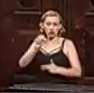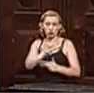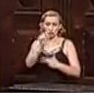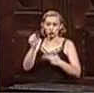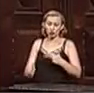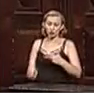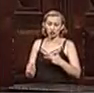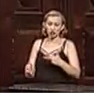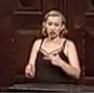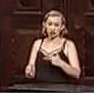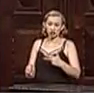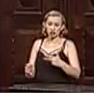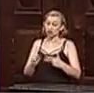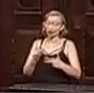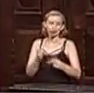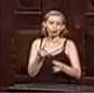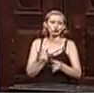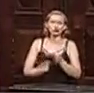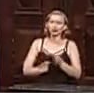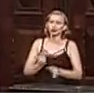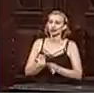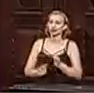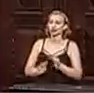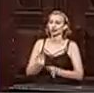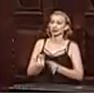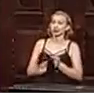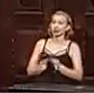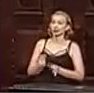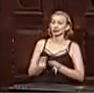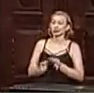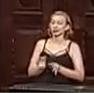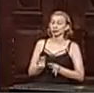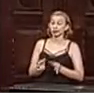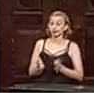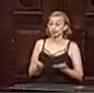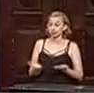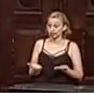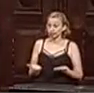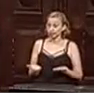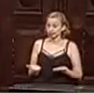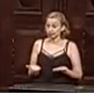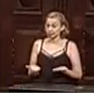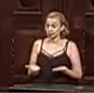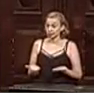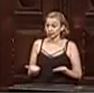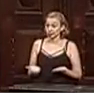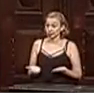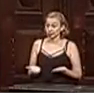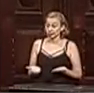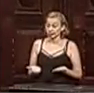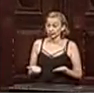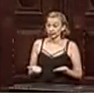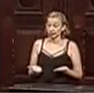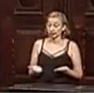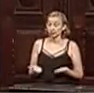da República, e não por um de seus integrantes, assim, aleatoriamente.